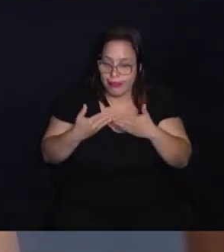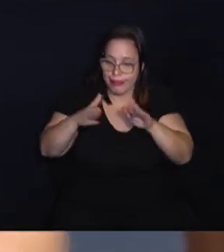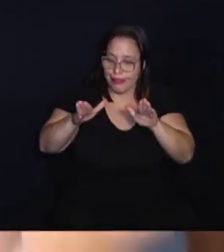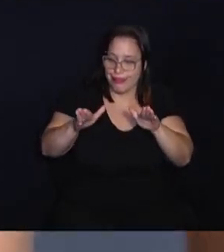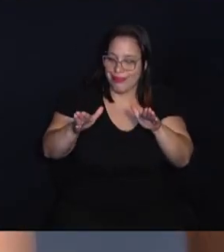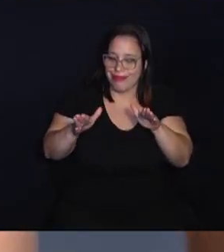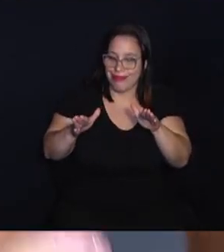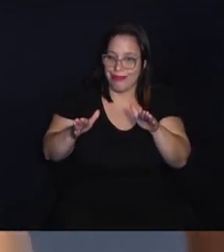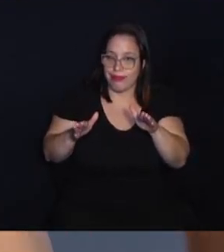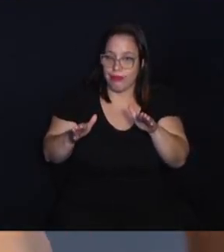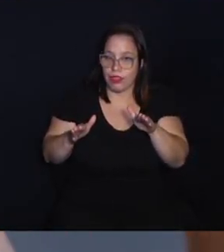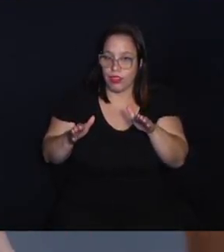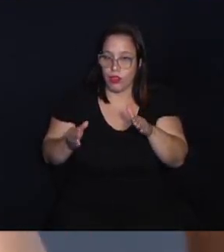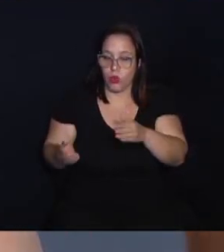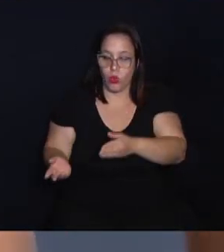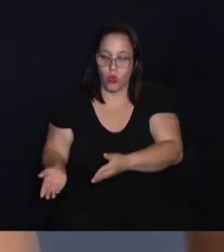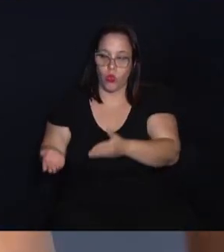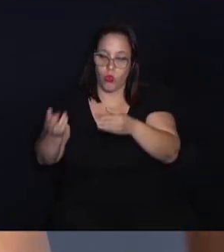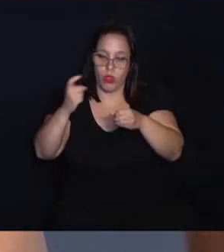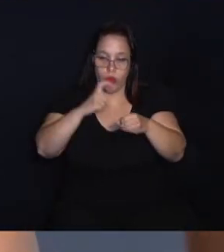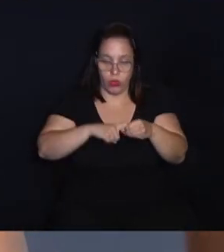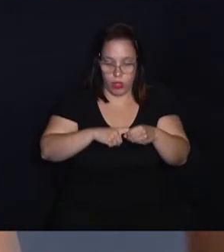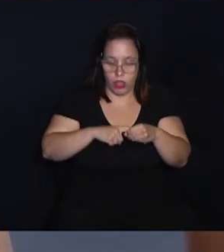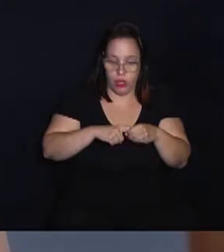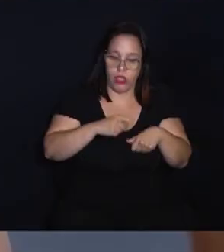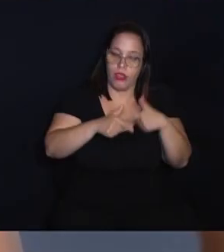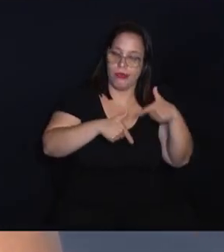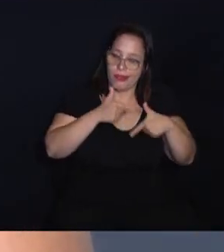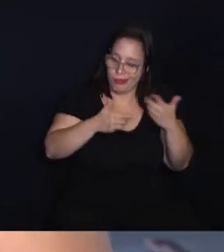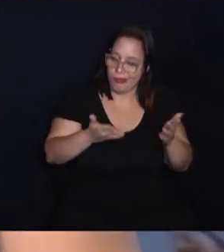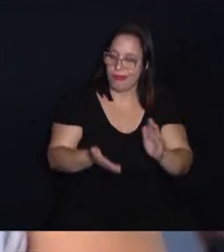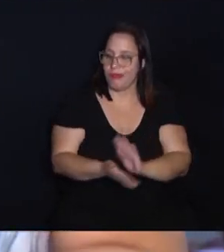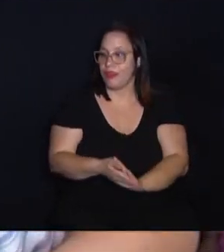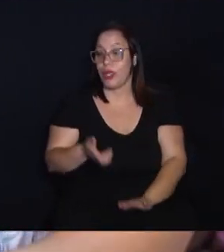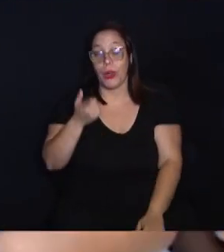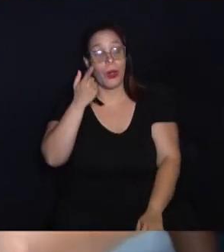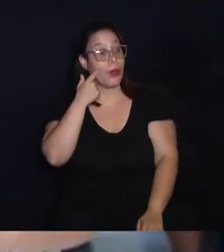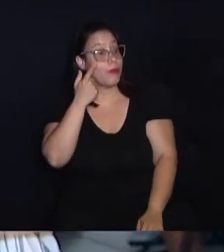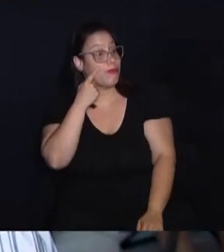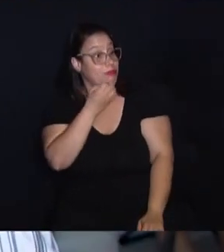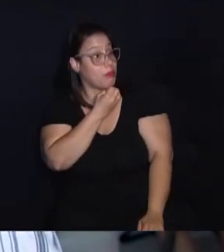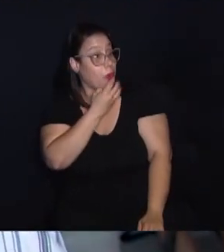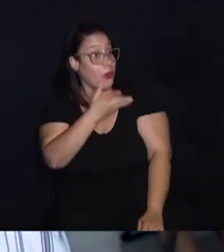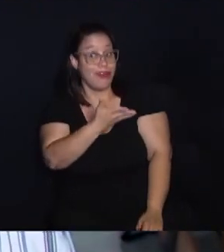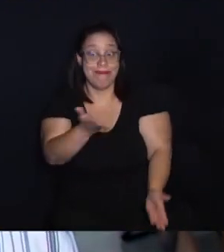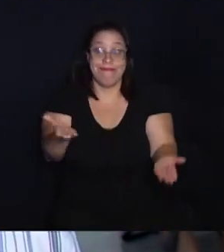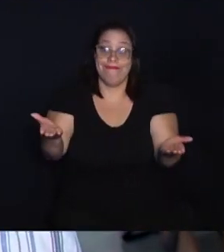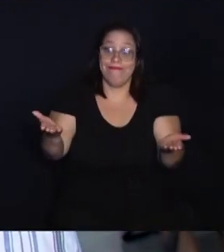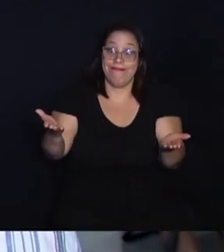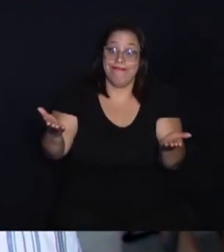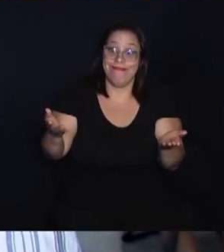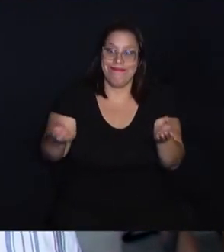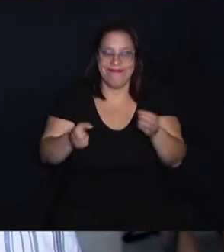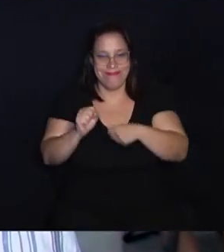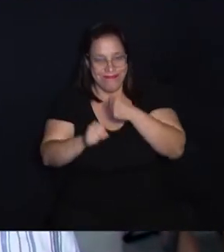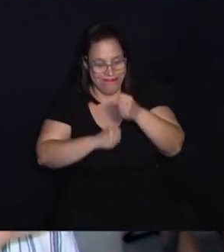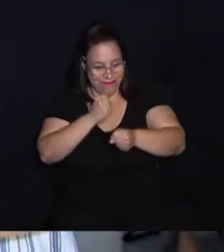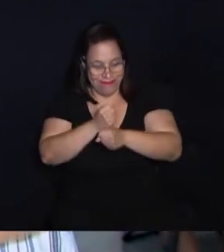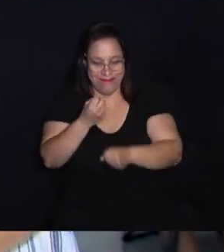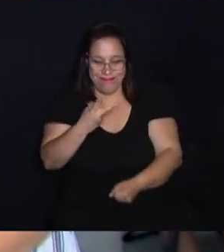tipo para colocação ou recolocação no mercado de trabalho. Olha só que notícia boa para você iniciar o ano